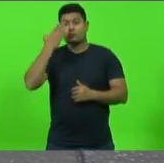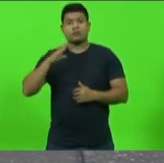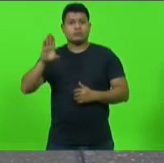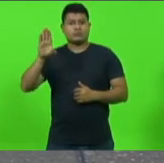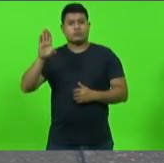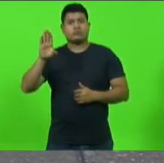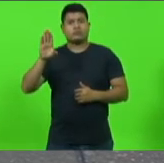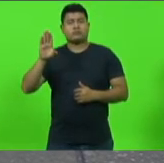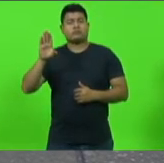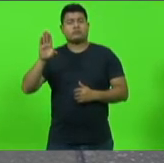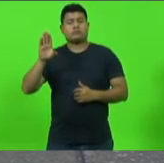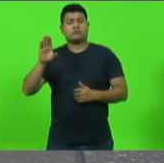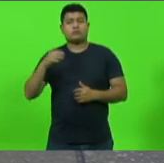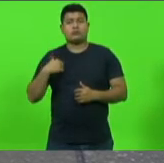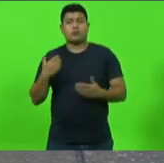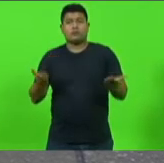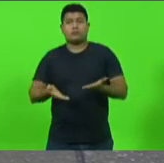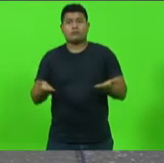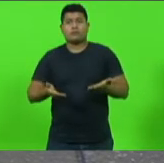aqui falado,